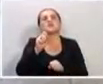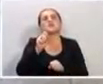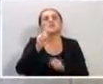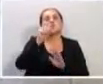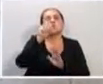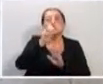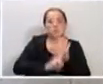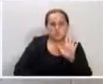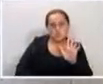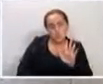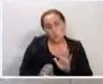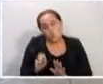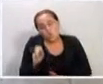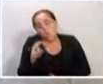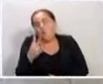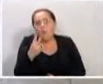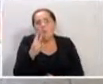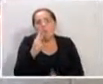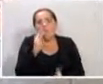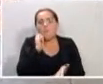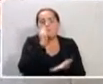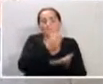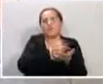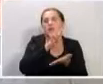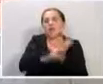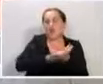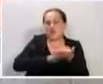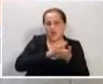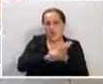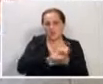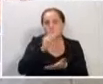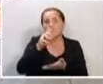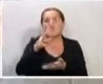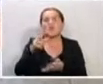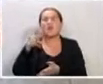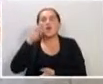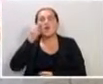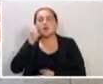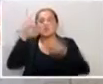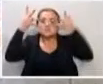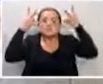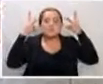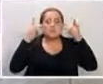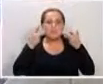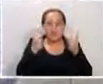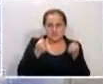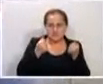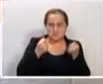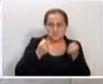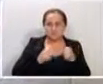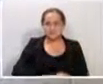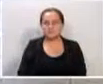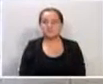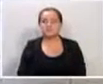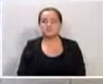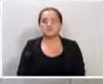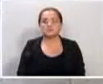ou isenção de tributos aos munícipes que adote animais e dá outras providências